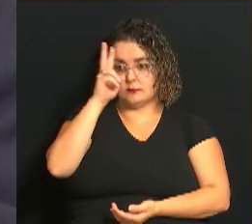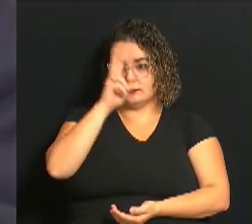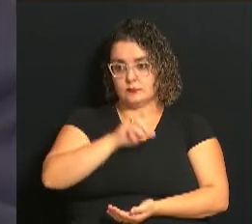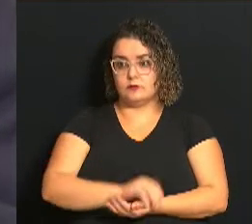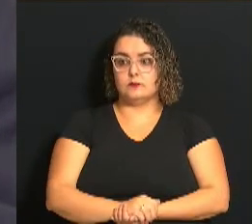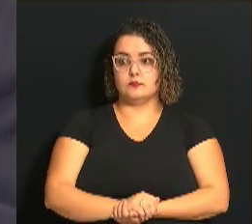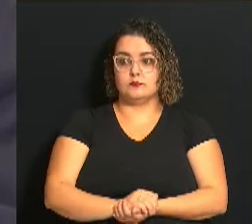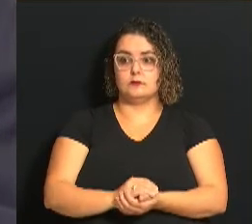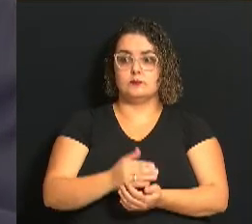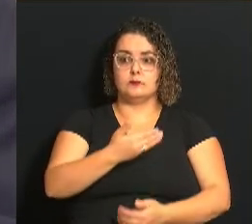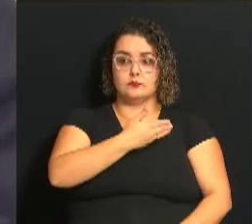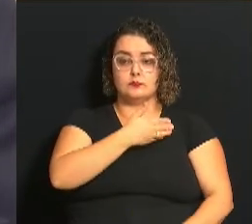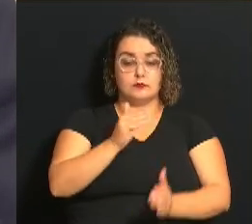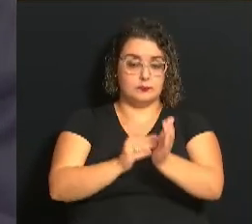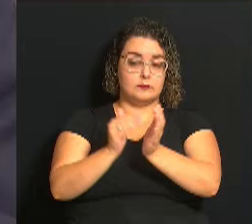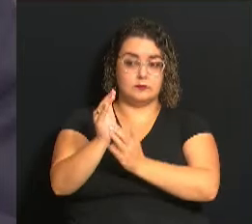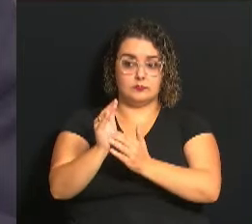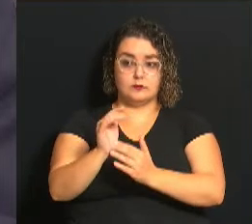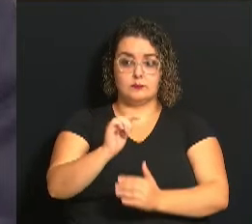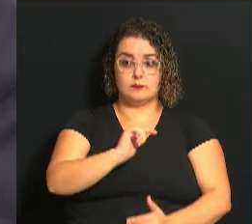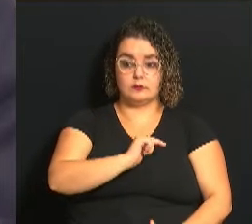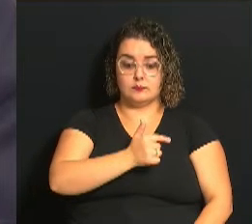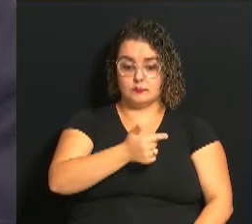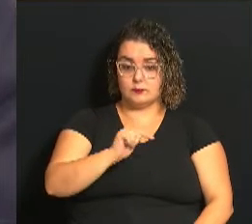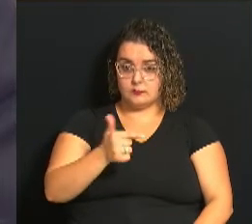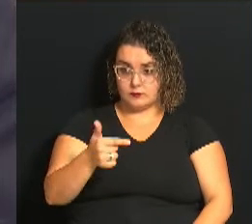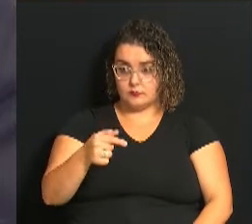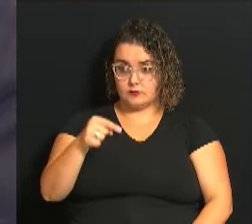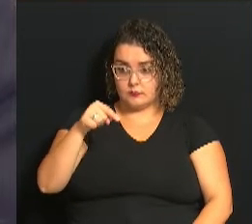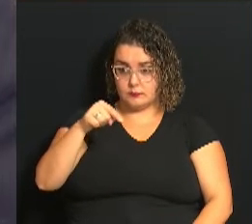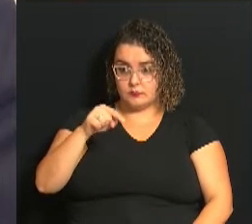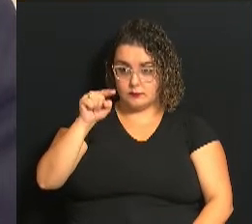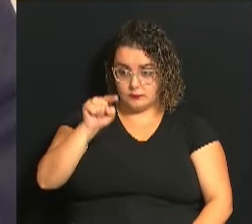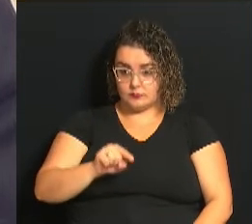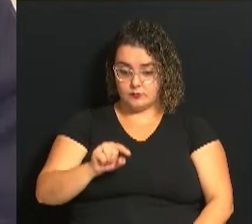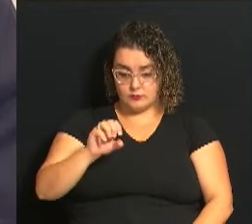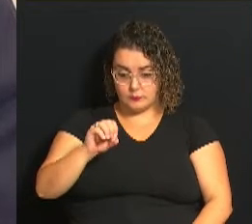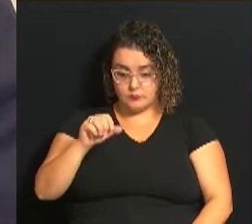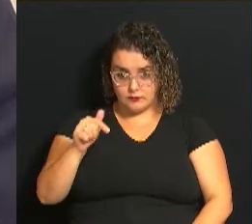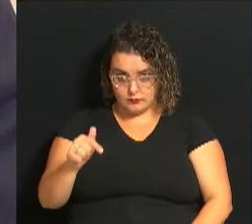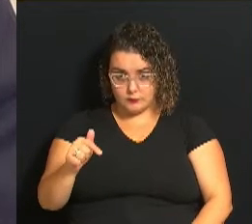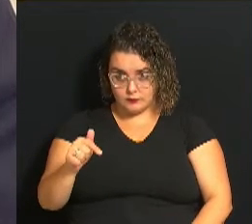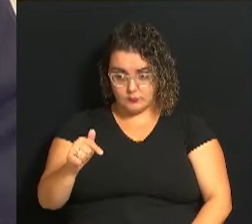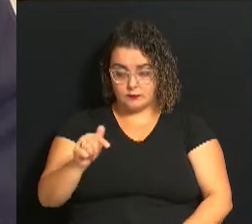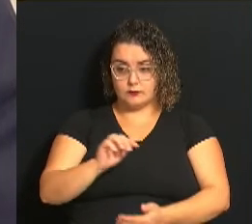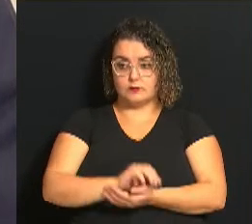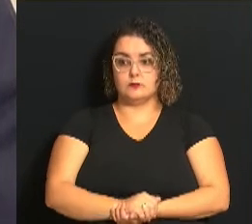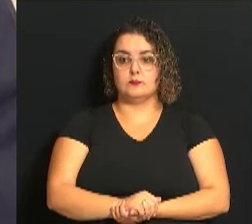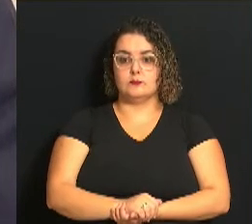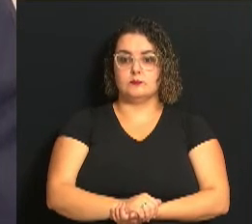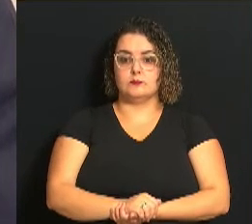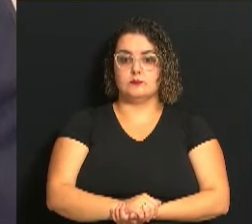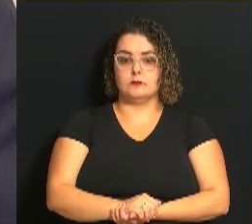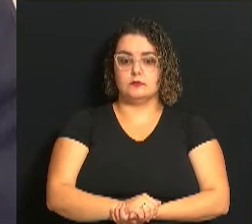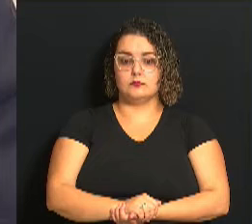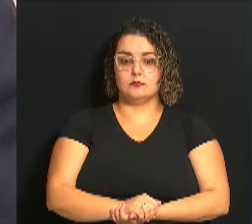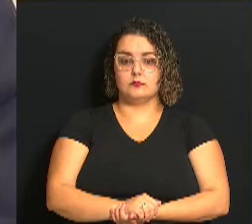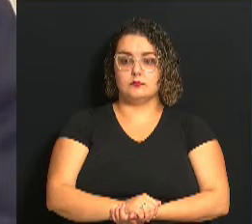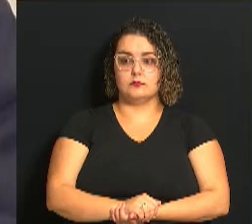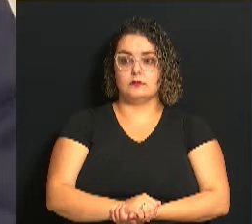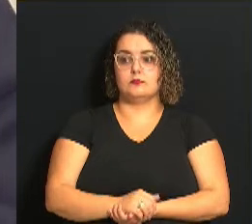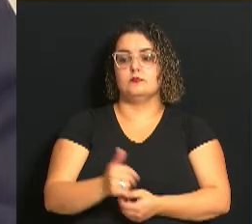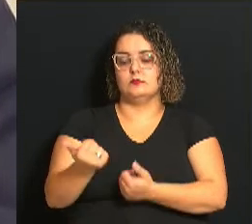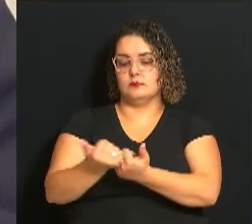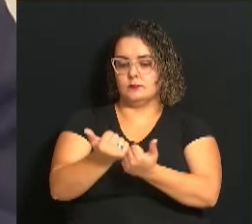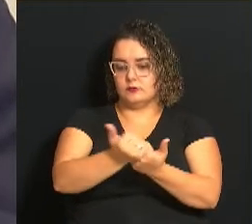aí, ele finda em 22, a vigência dele 22/7. Mas os cargos existindo, naturalmente,